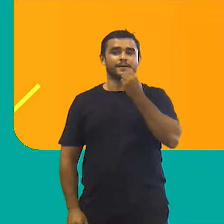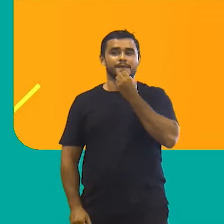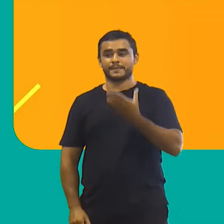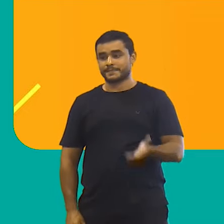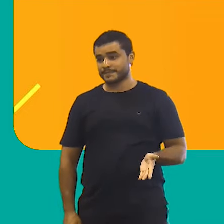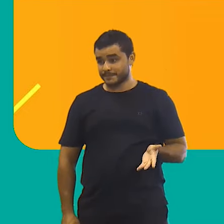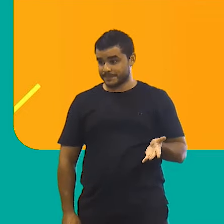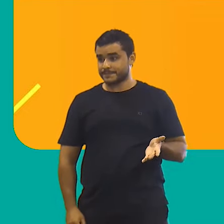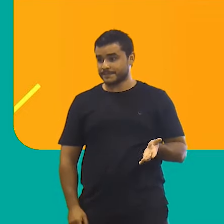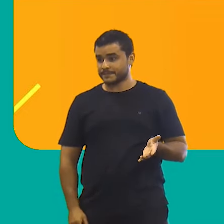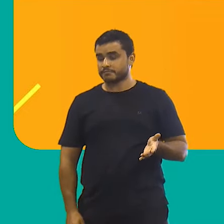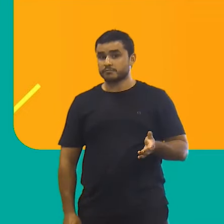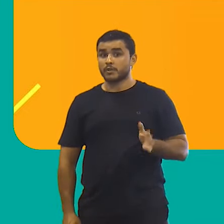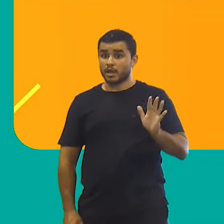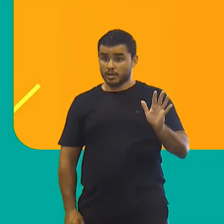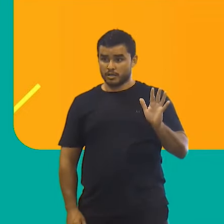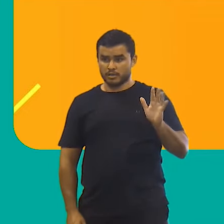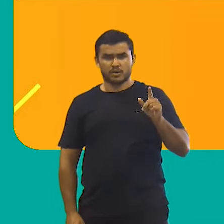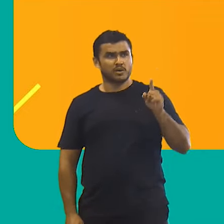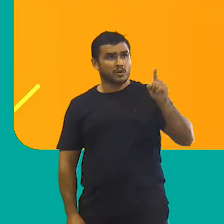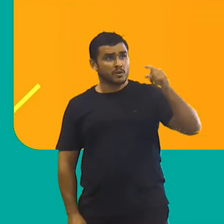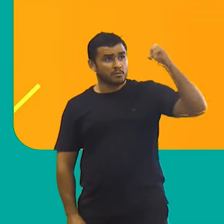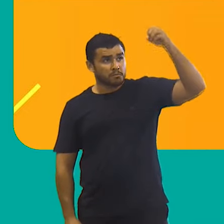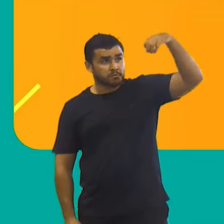substituída por uma de LED.